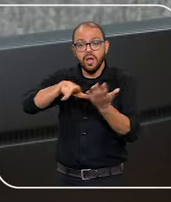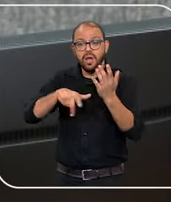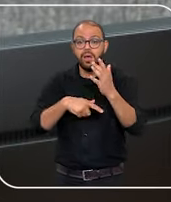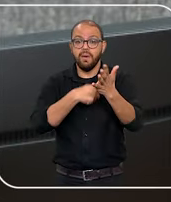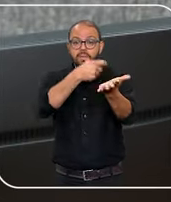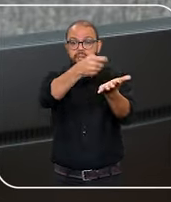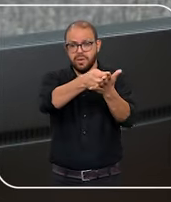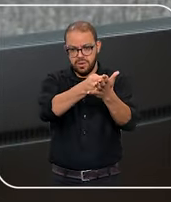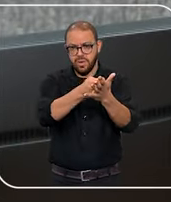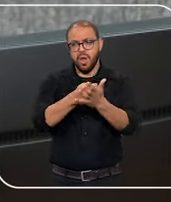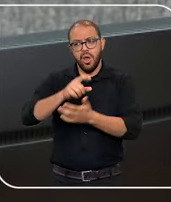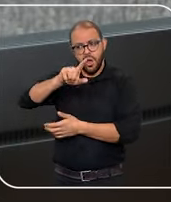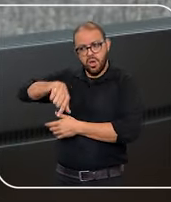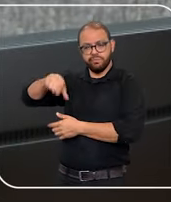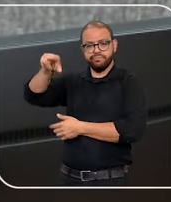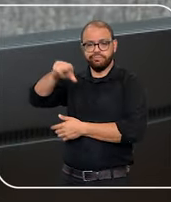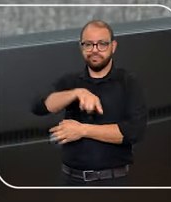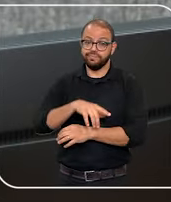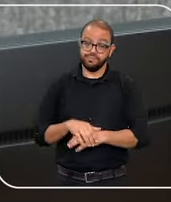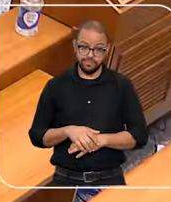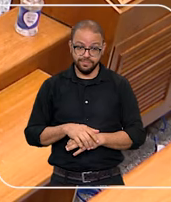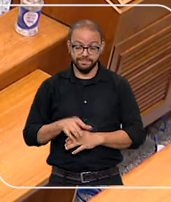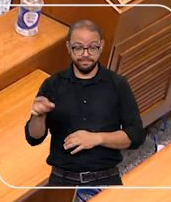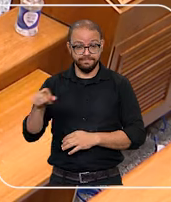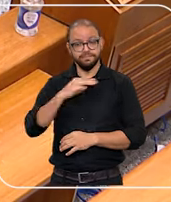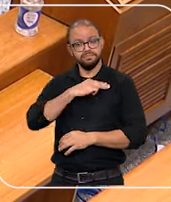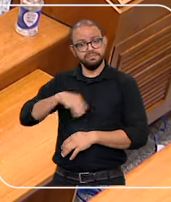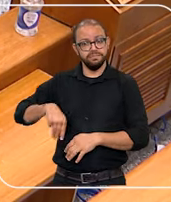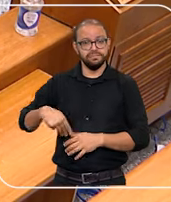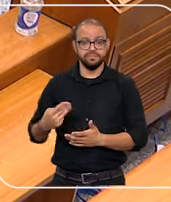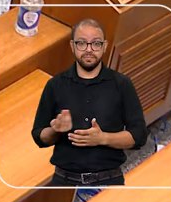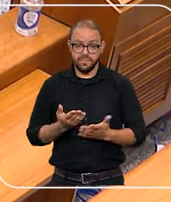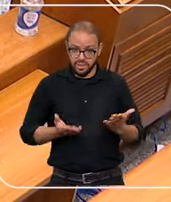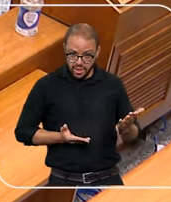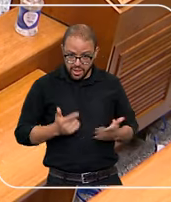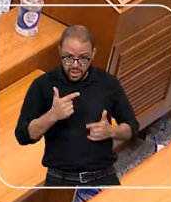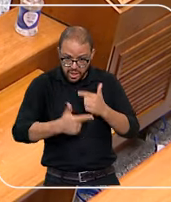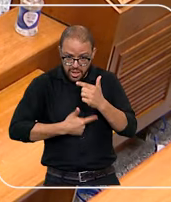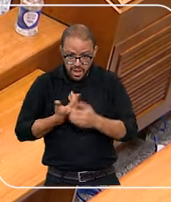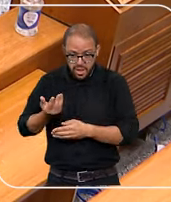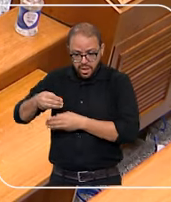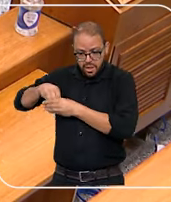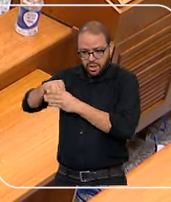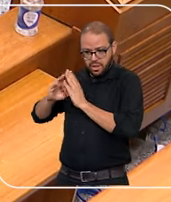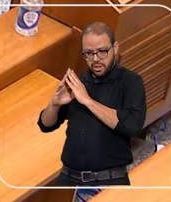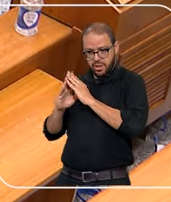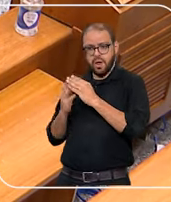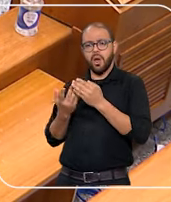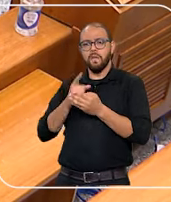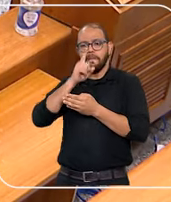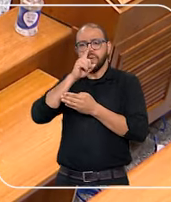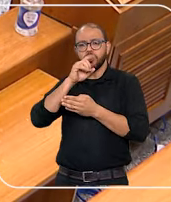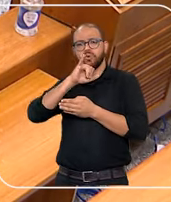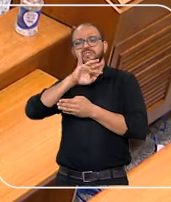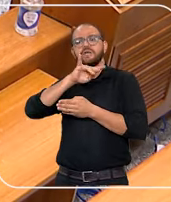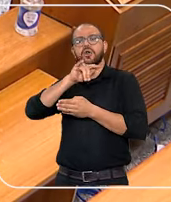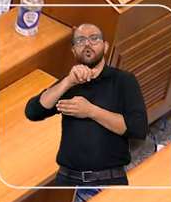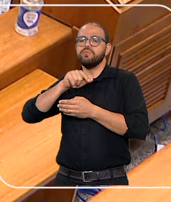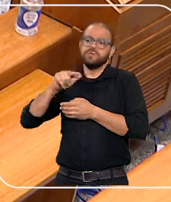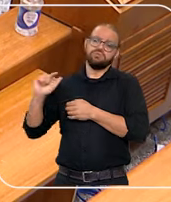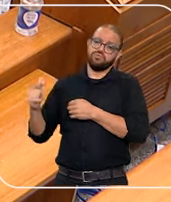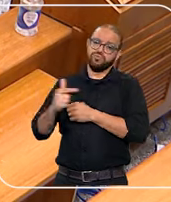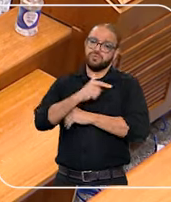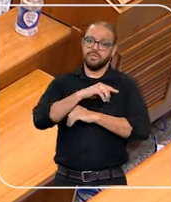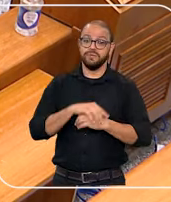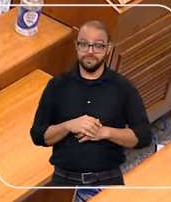os fatores que deram causa ao pagamento forem eliminados. Para o ministro, se o servidor está trabalhando em casa, as condições insalubres ou